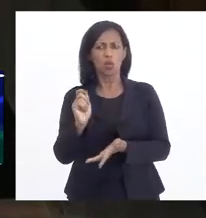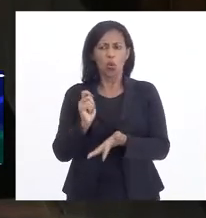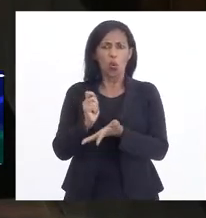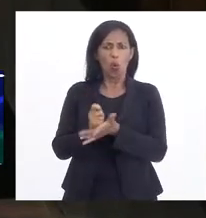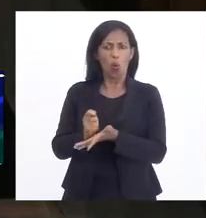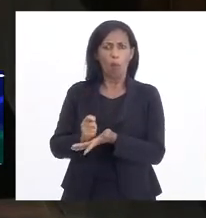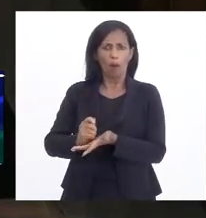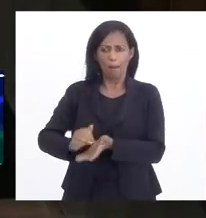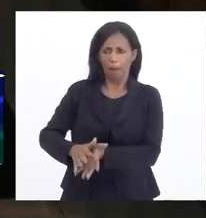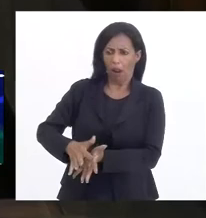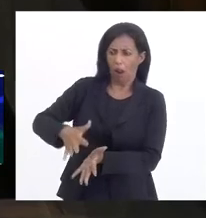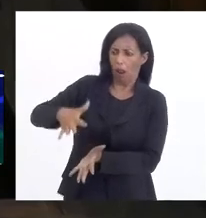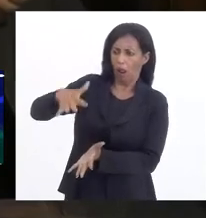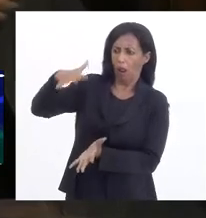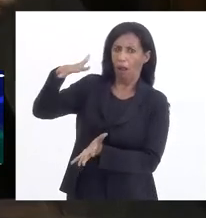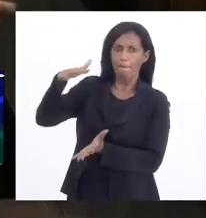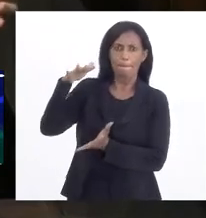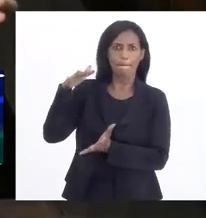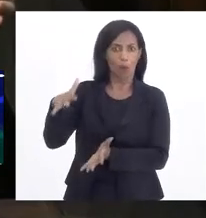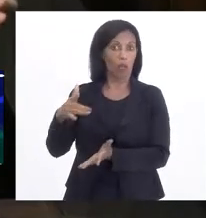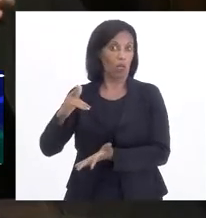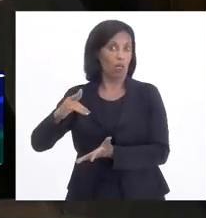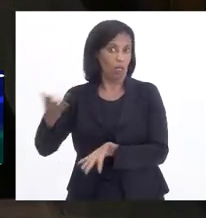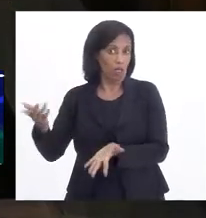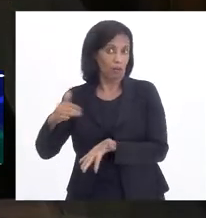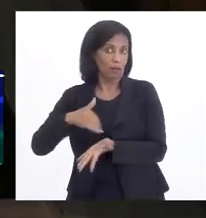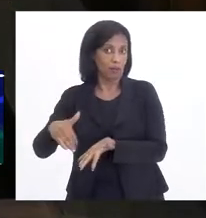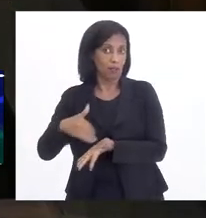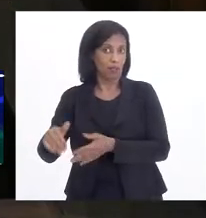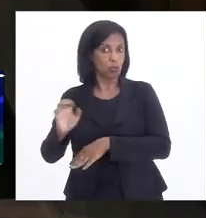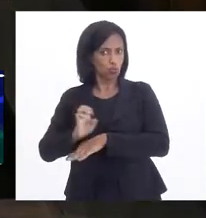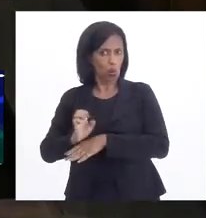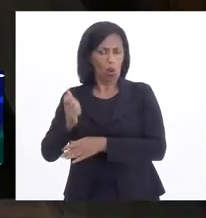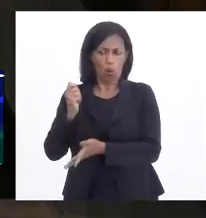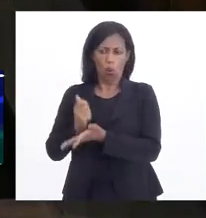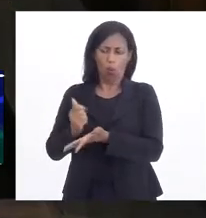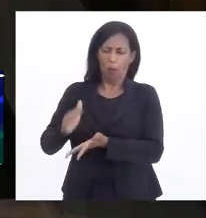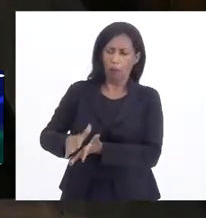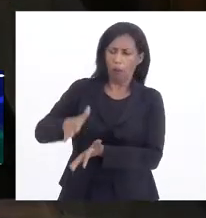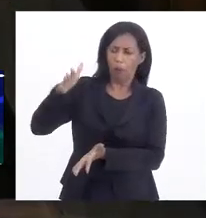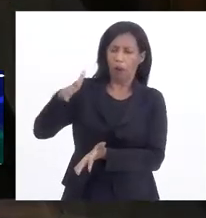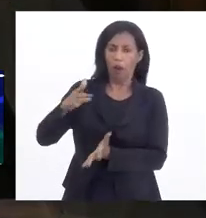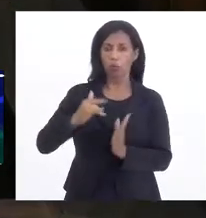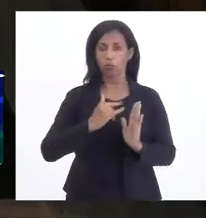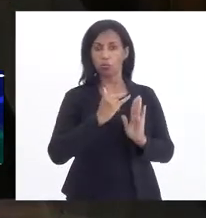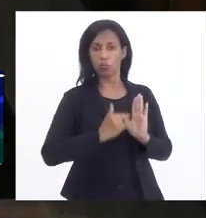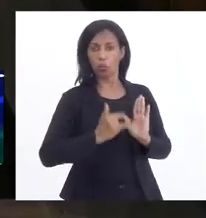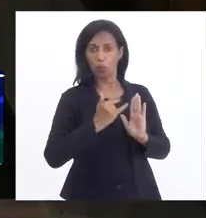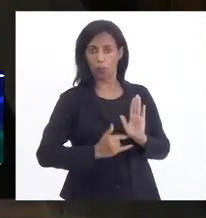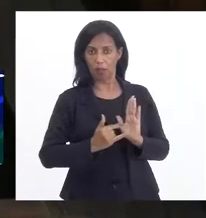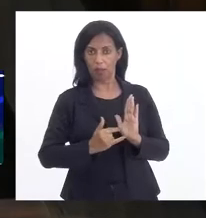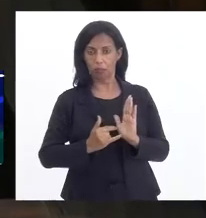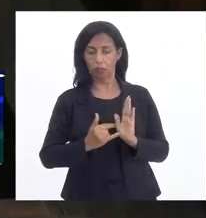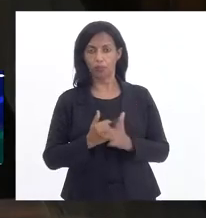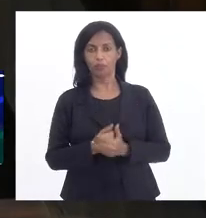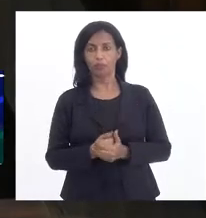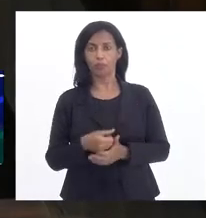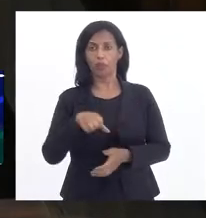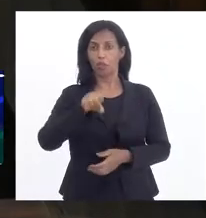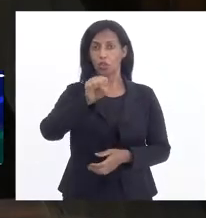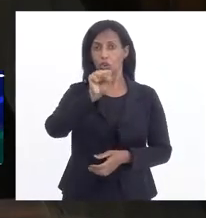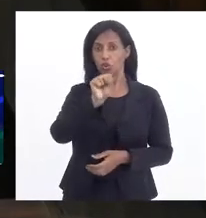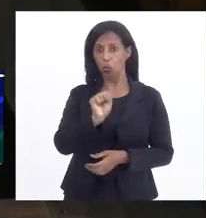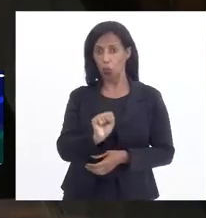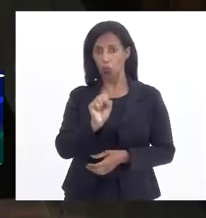escala, em larguíssima escala, é a Secretaria de Educação do Estado, em larga escala, um passaporte para um evento de